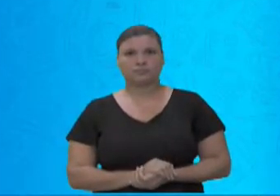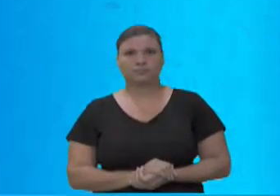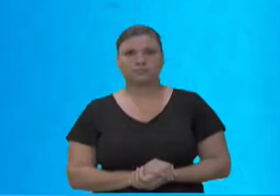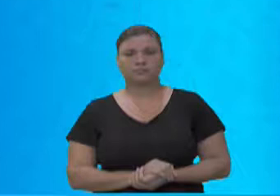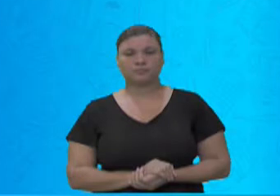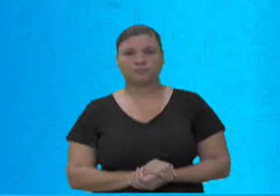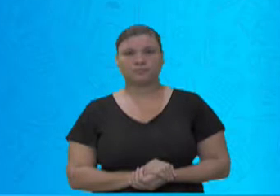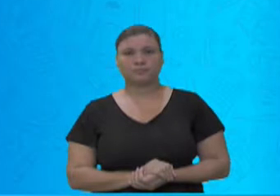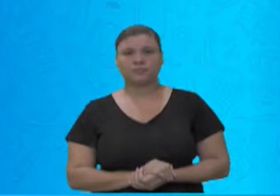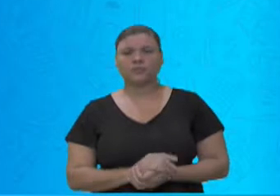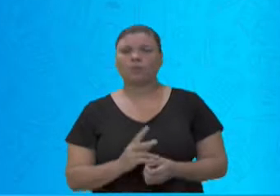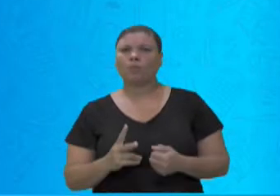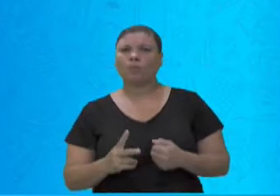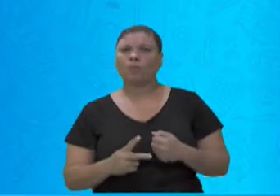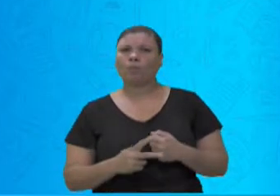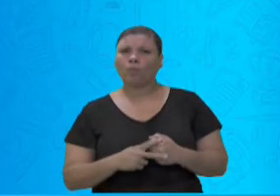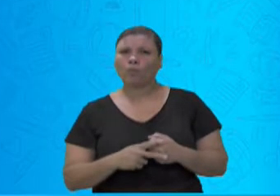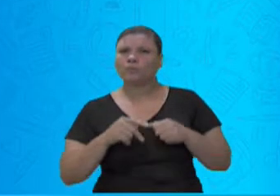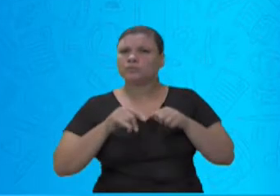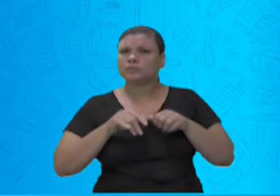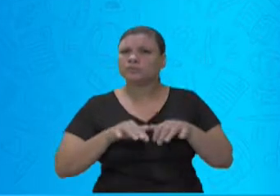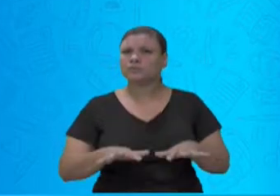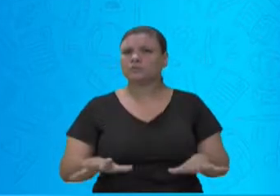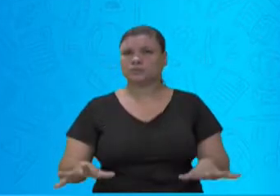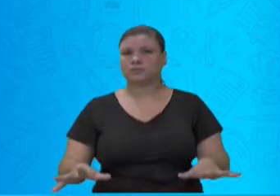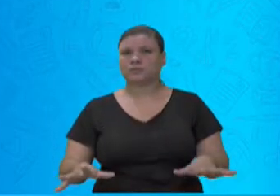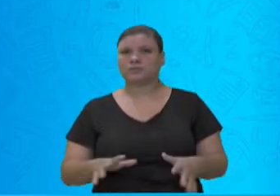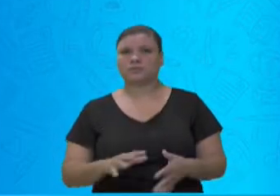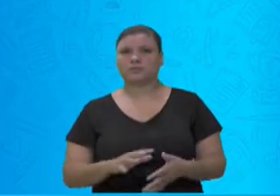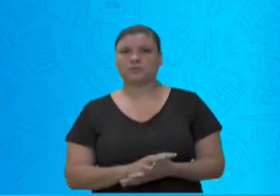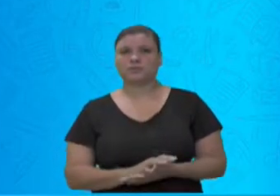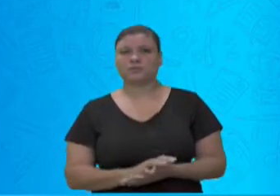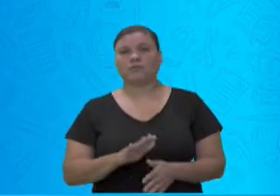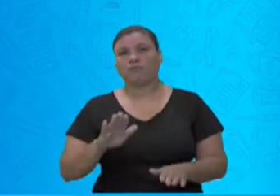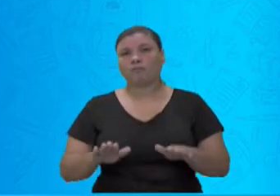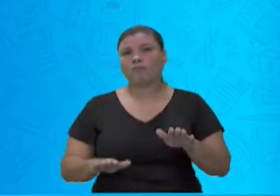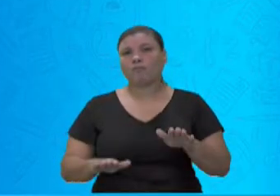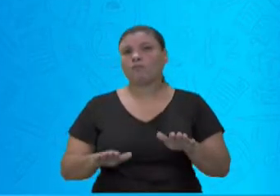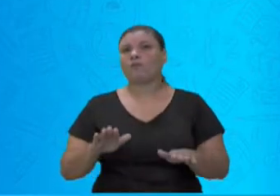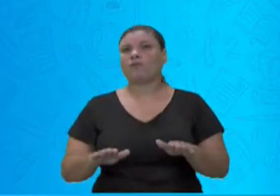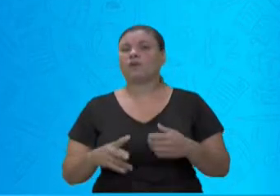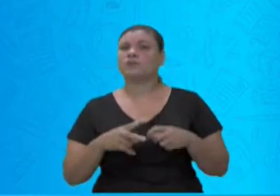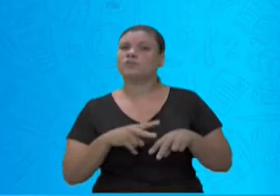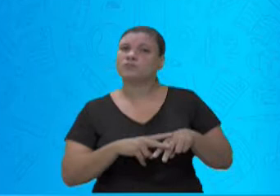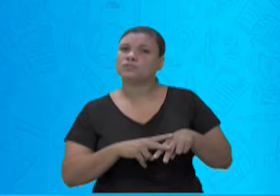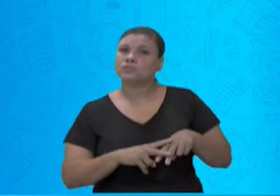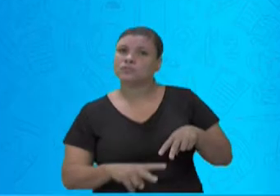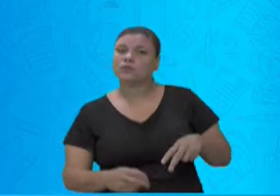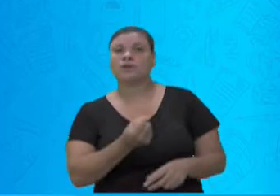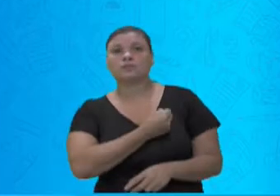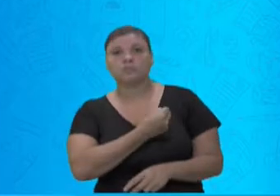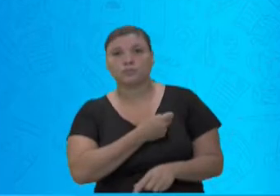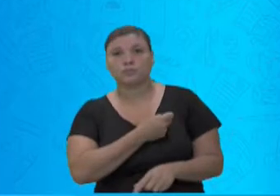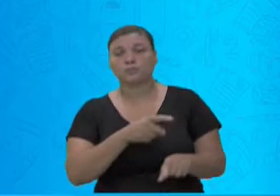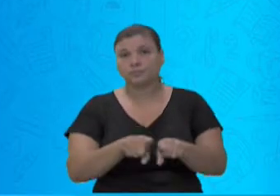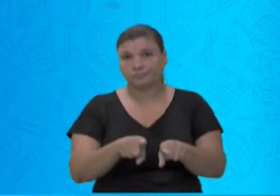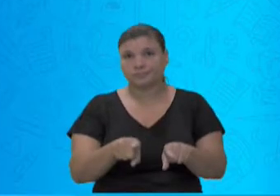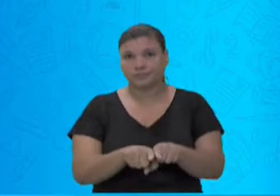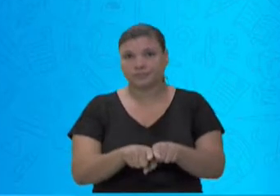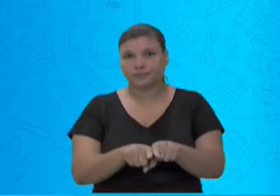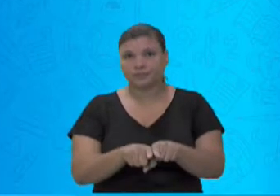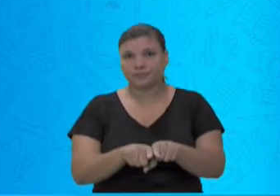Os pronomes indefinidos são variáveis em gênero e número. Aqui eu já tenho